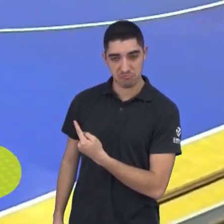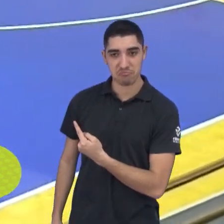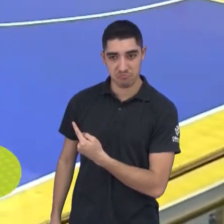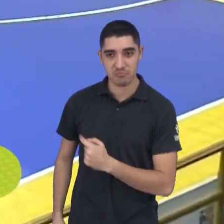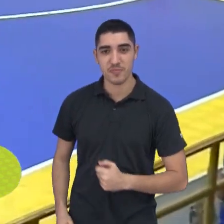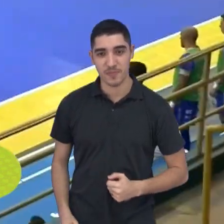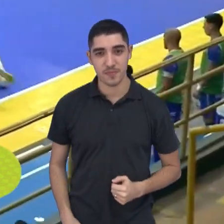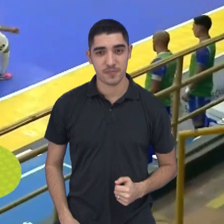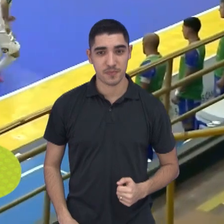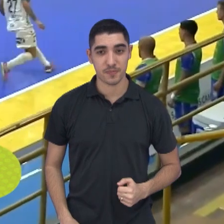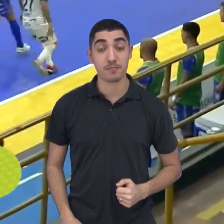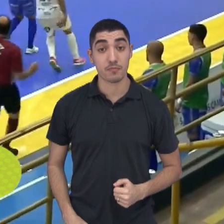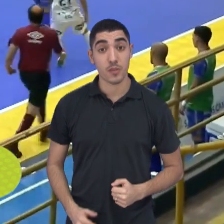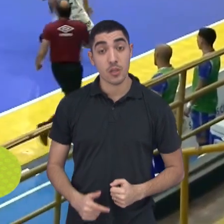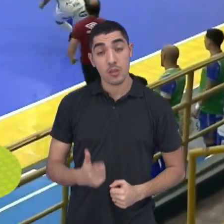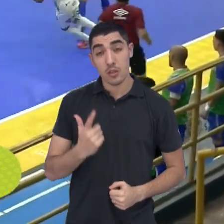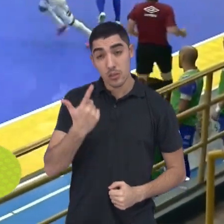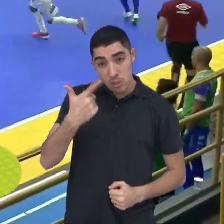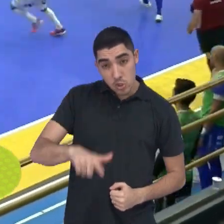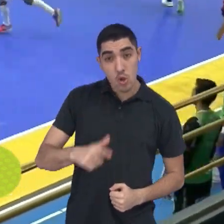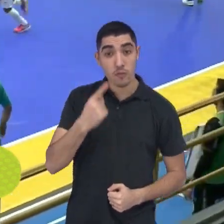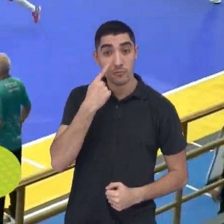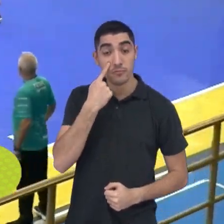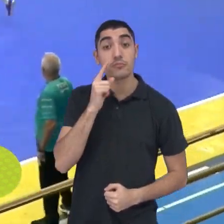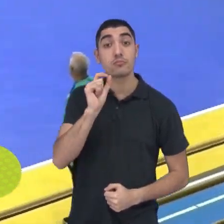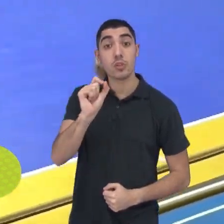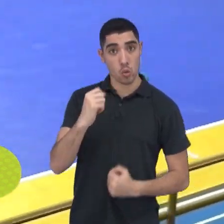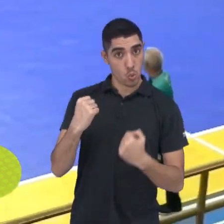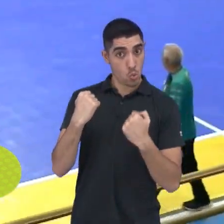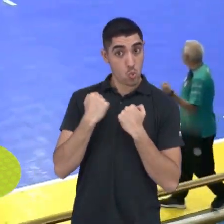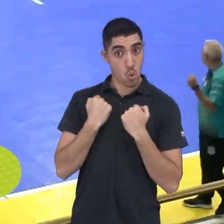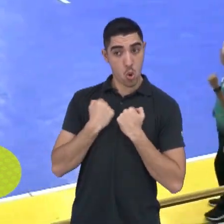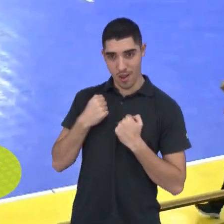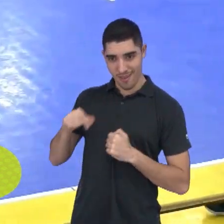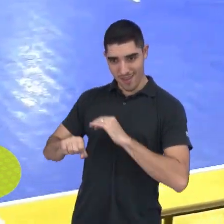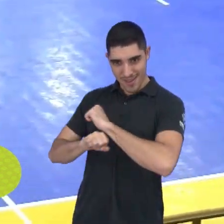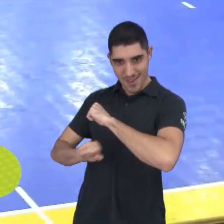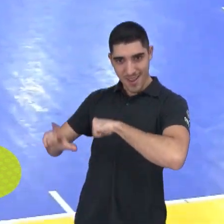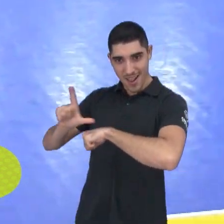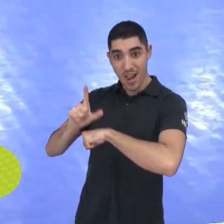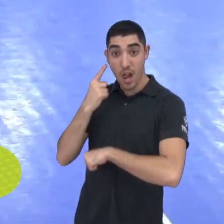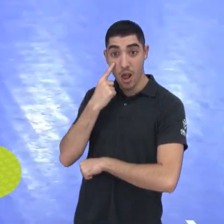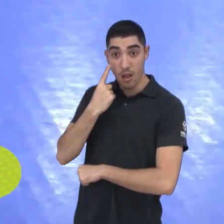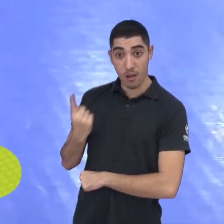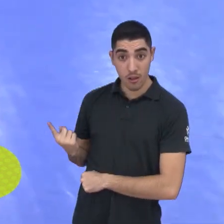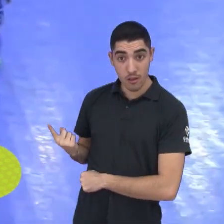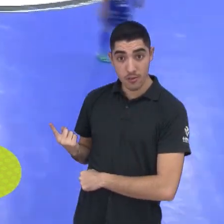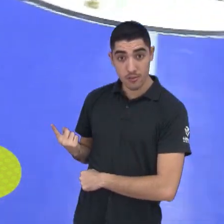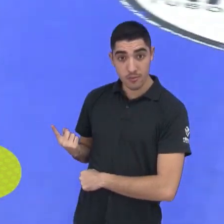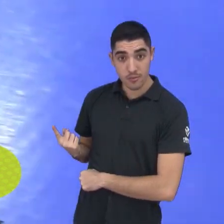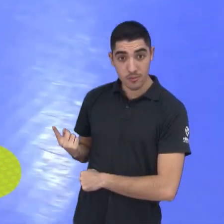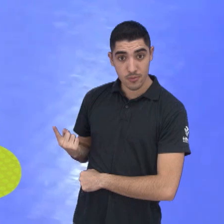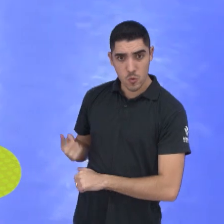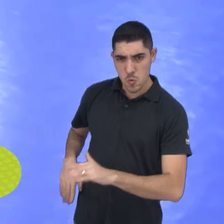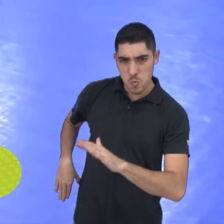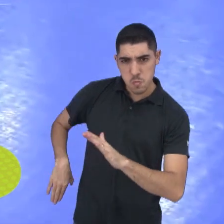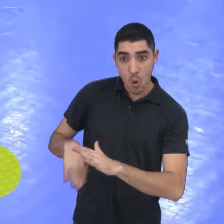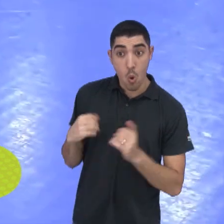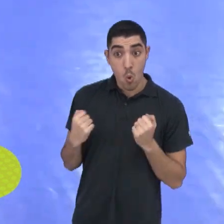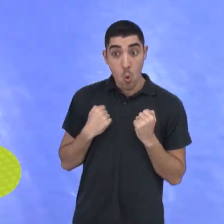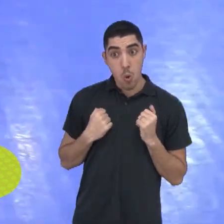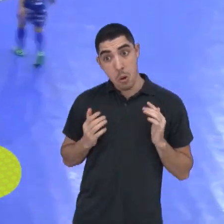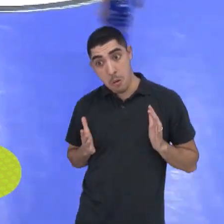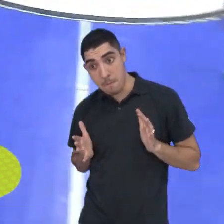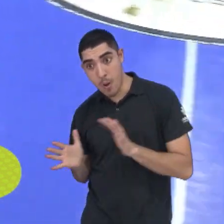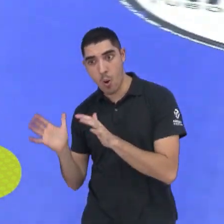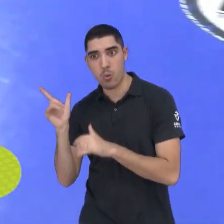no chão. Um minuto depois, Serjão saiu jogando, carregou, chegou a marcação e ele bateu. David caiu